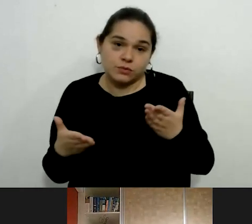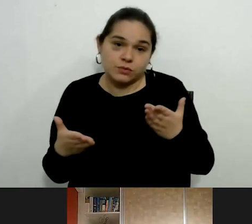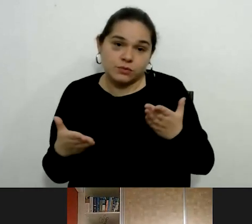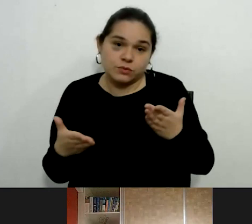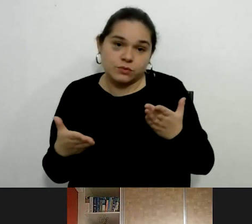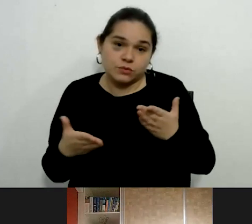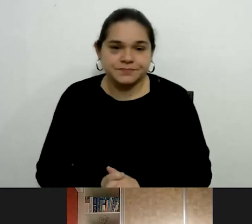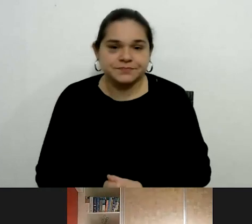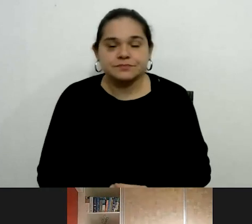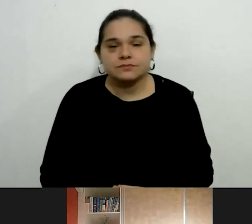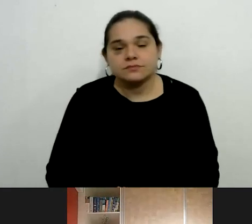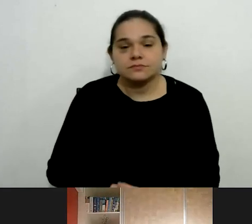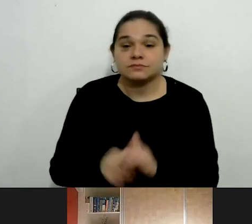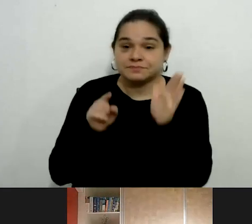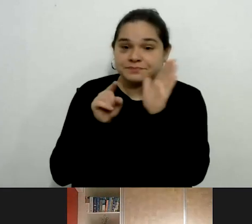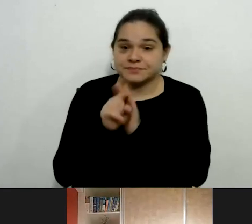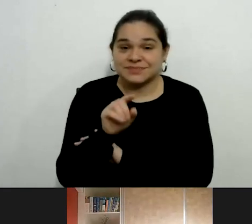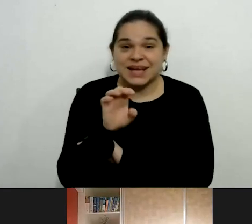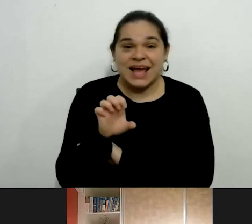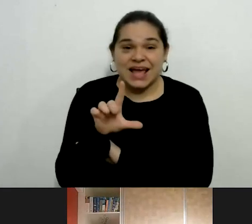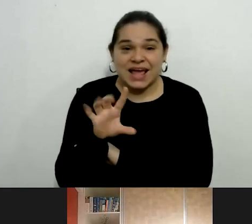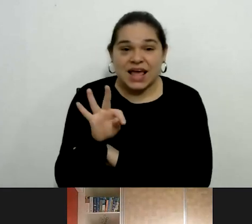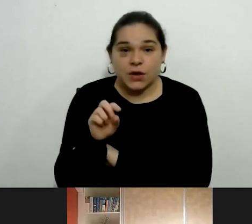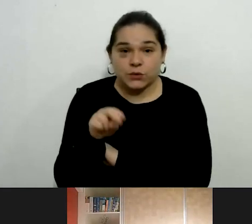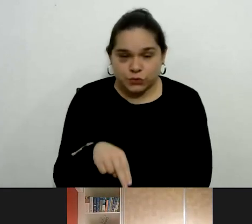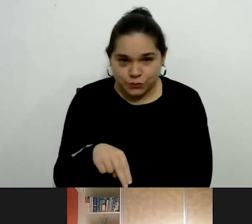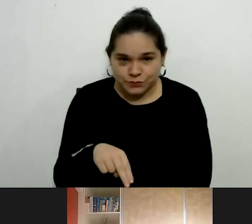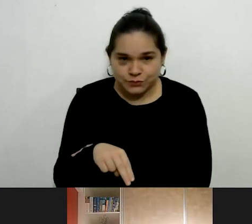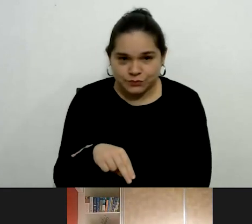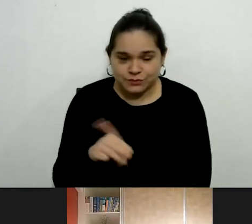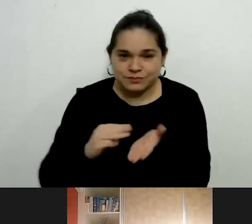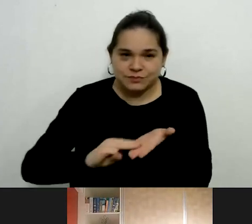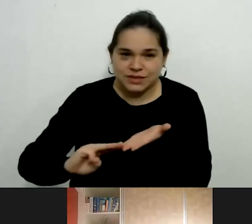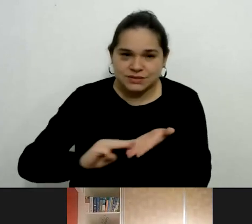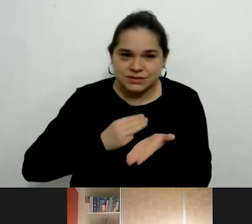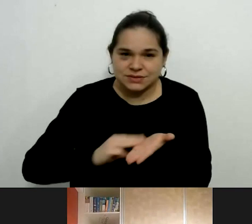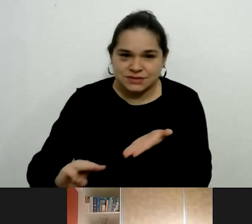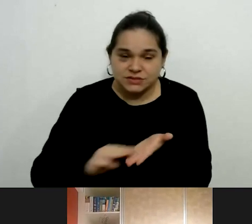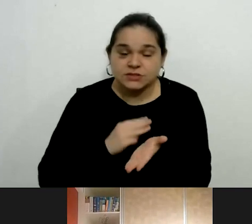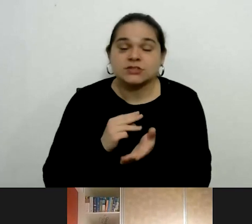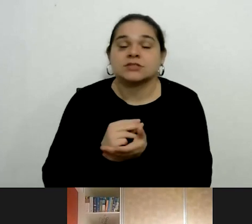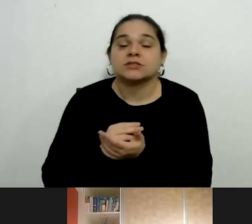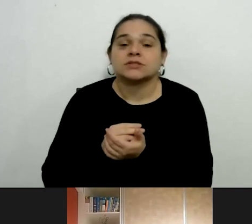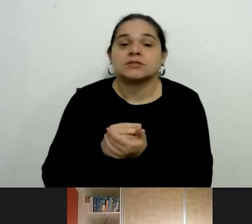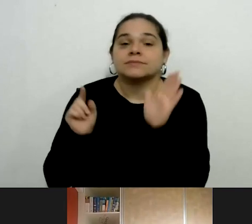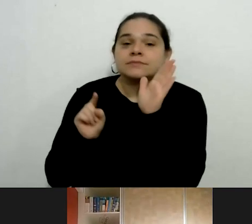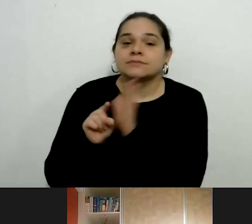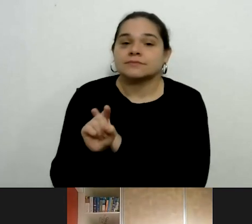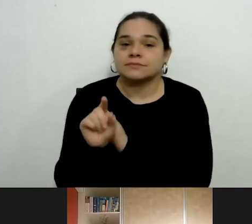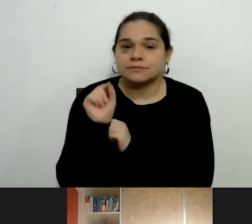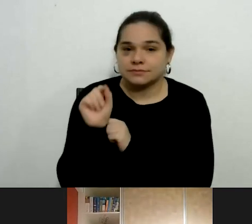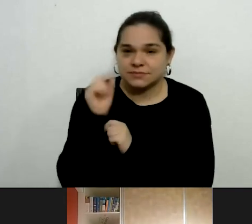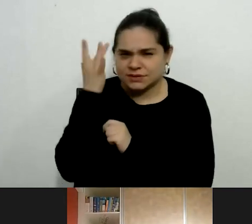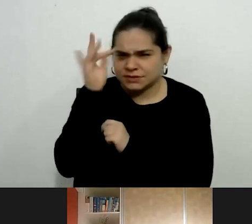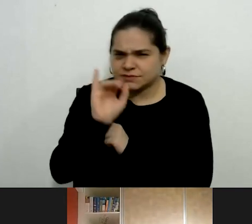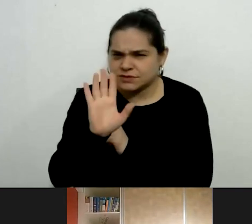Jonas, o Elton, não sei se você já respondeu, porque outra pessoa, que foi o Tião que fez a mesma pergunta, não sei se o Elton já